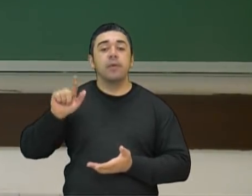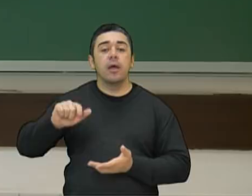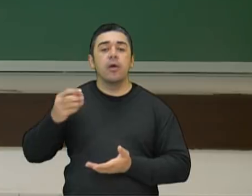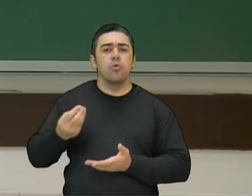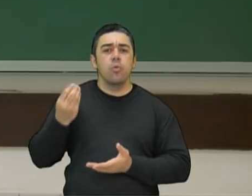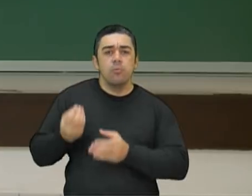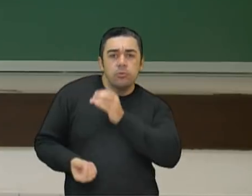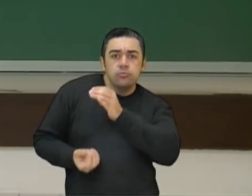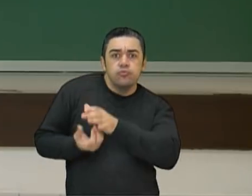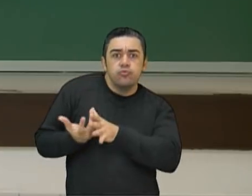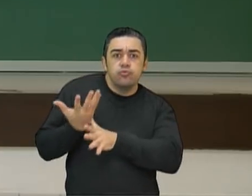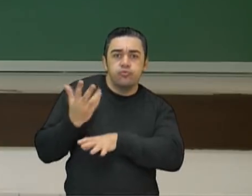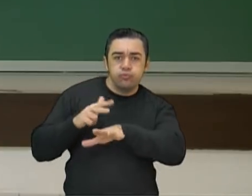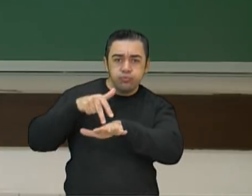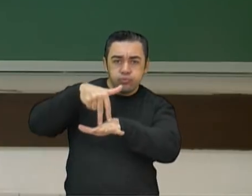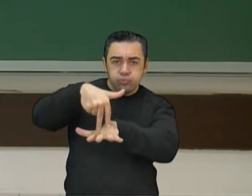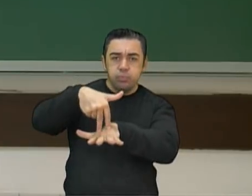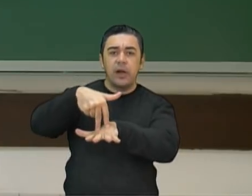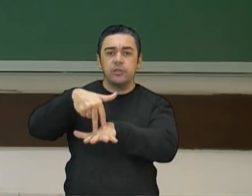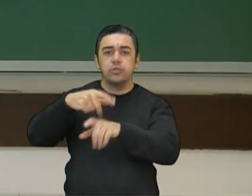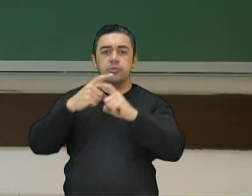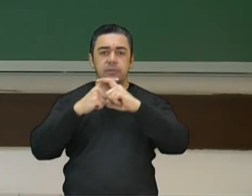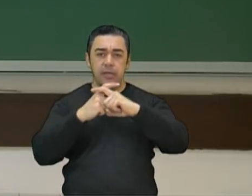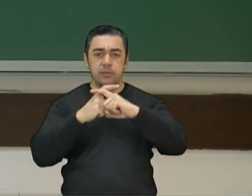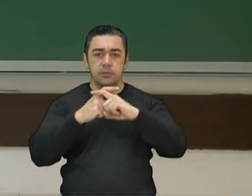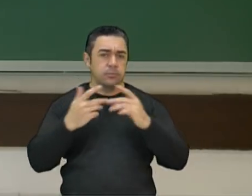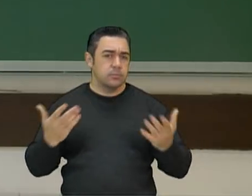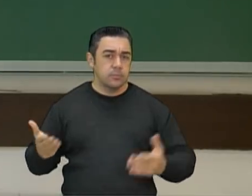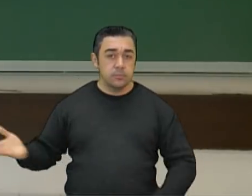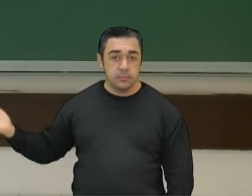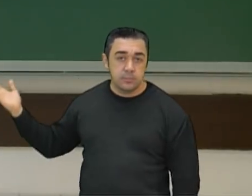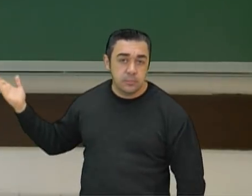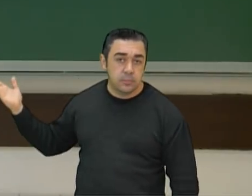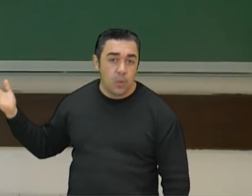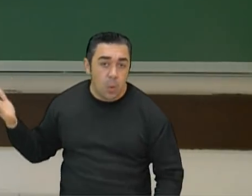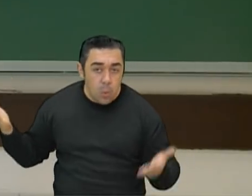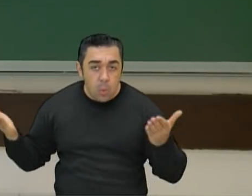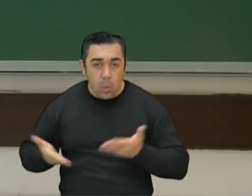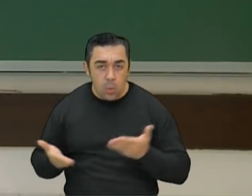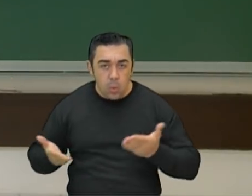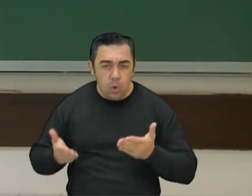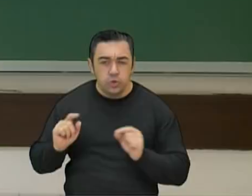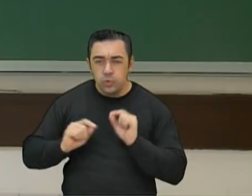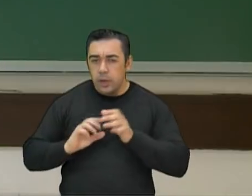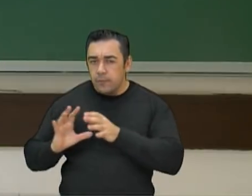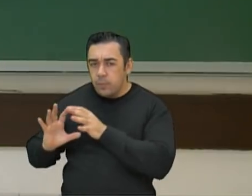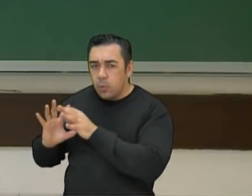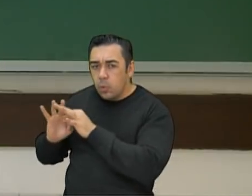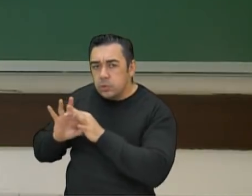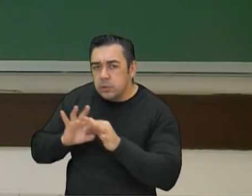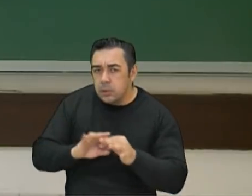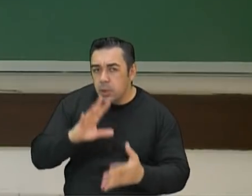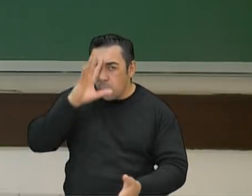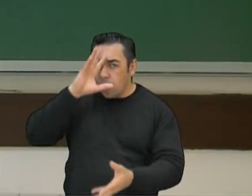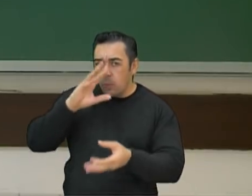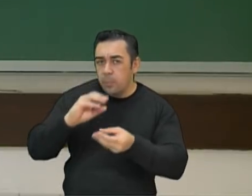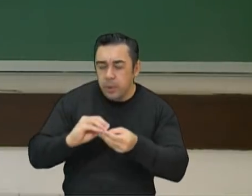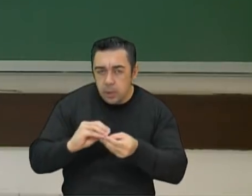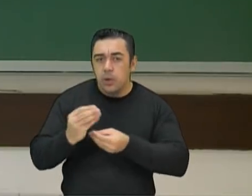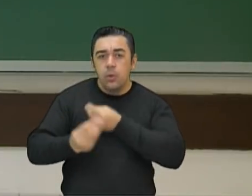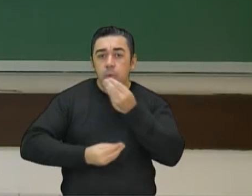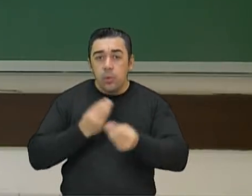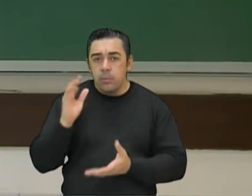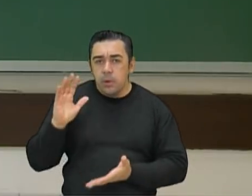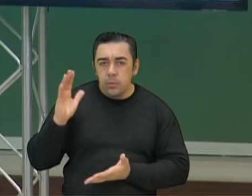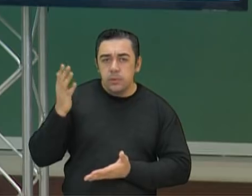como o nazismo chegou ao poder. Tá aí, ó. Hoje nós vamos contextualizar, entender o cenário